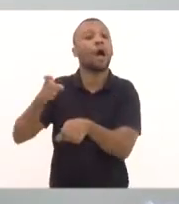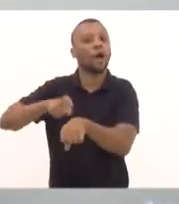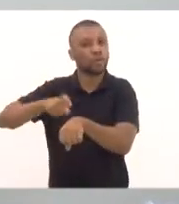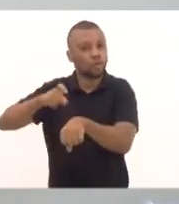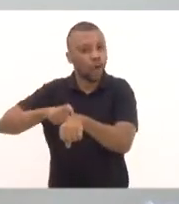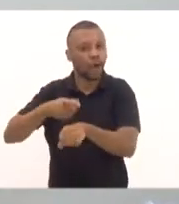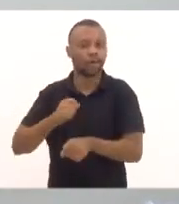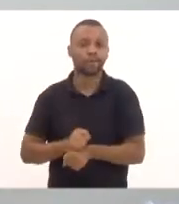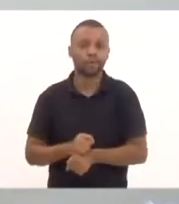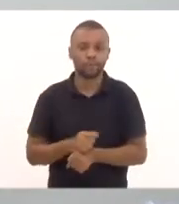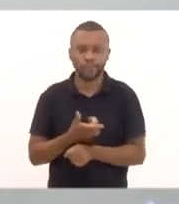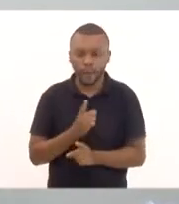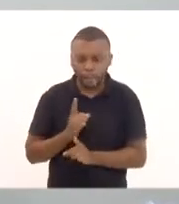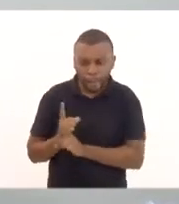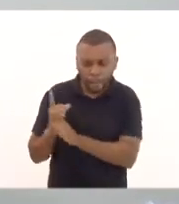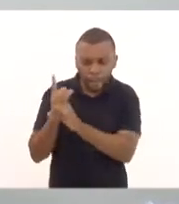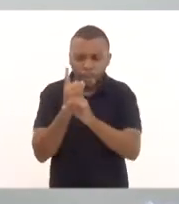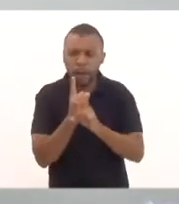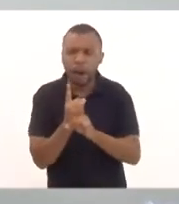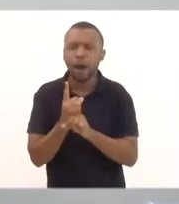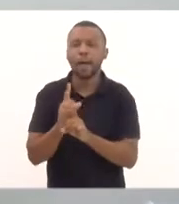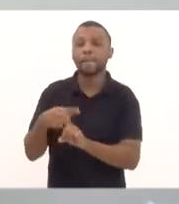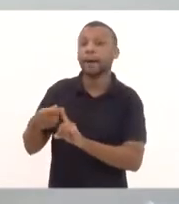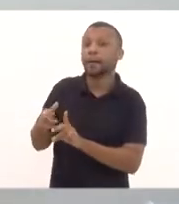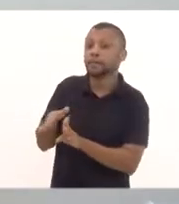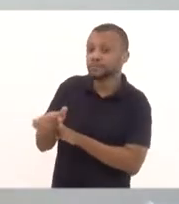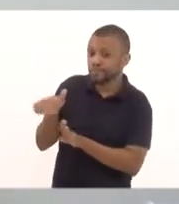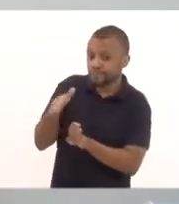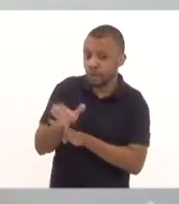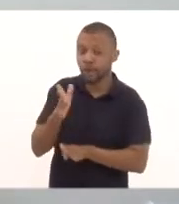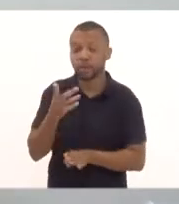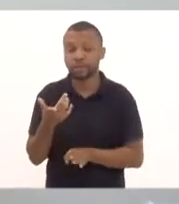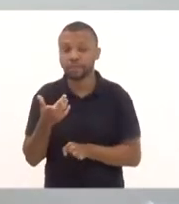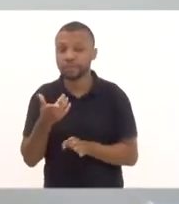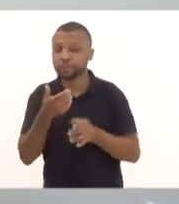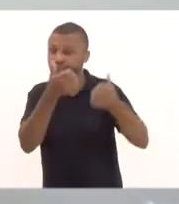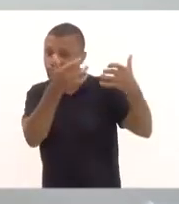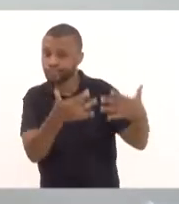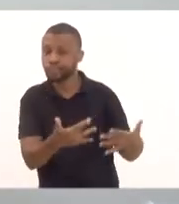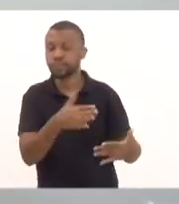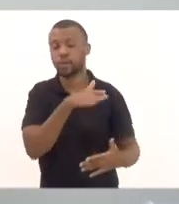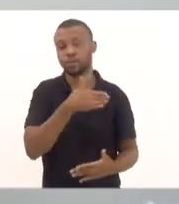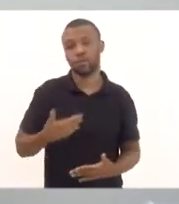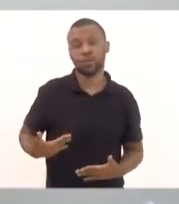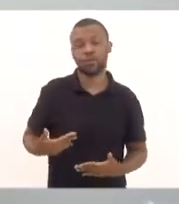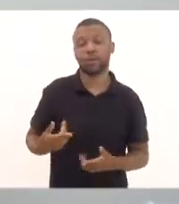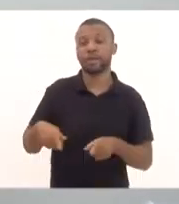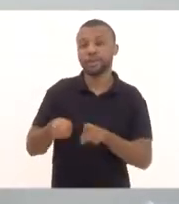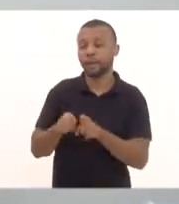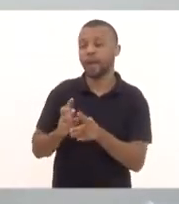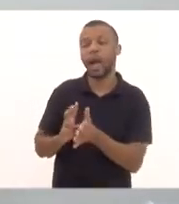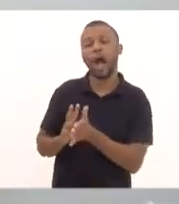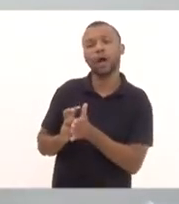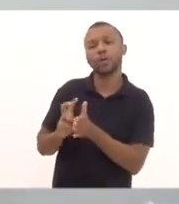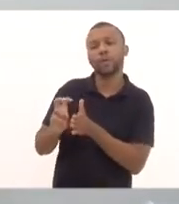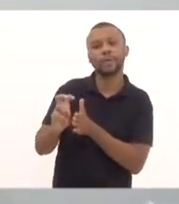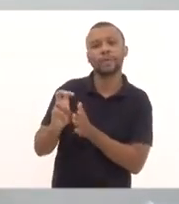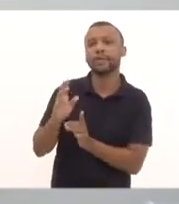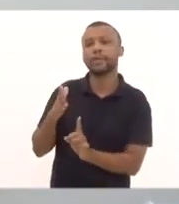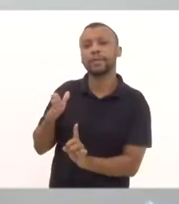assados e recomendações feitas ao estado EA SuperVia no que se refere